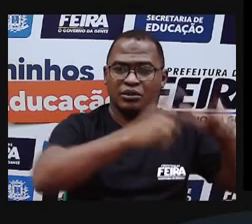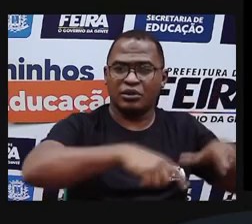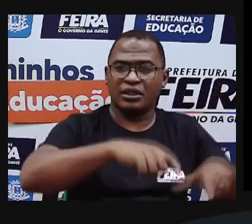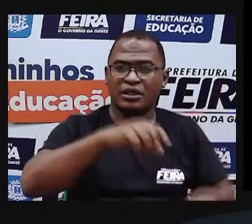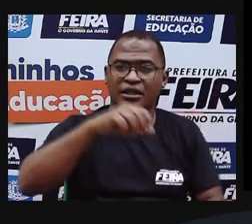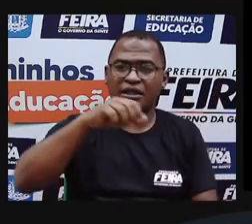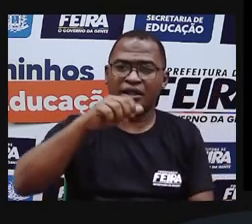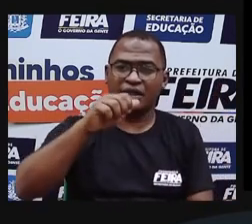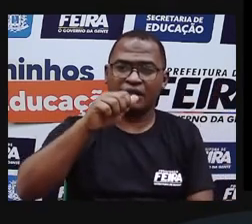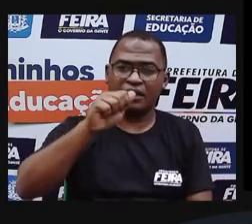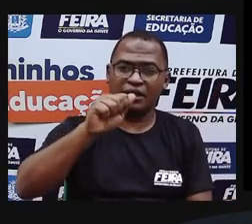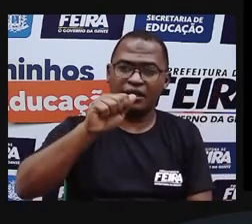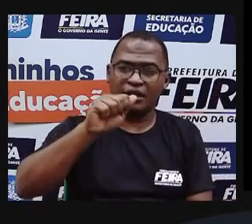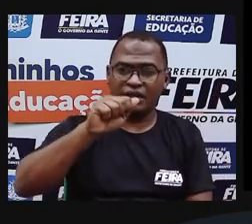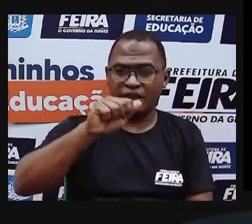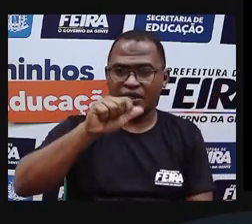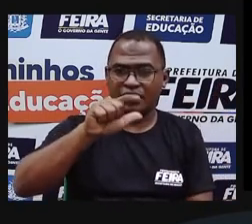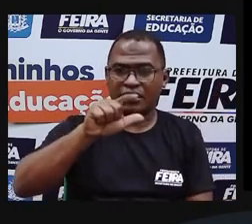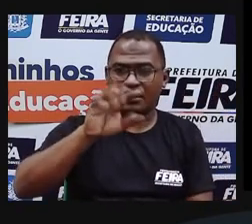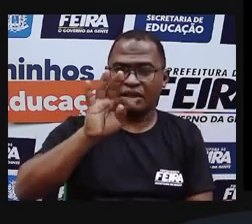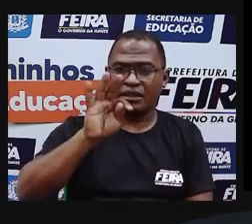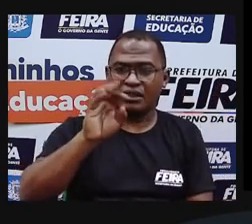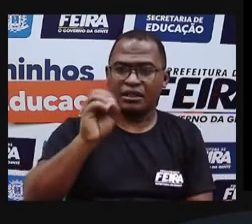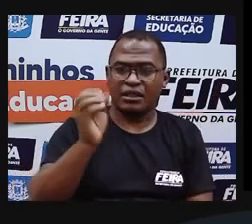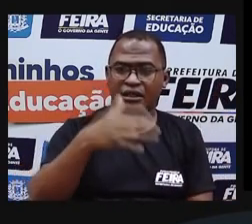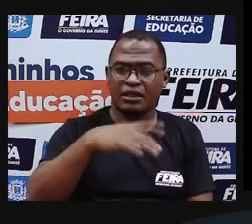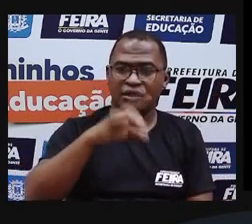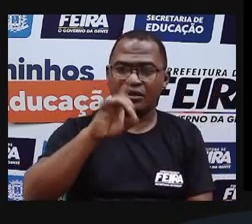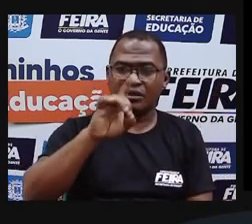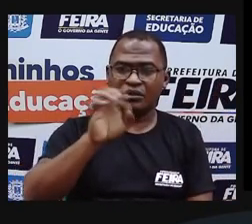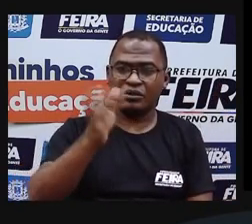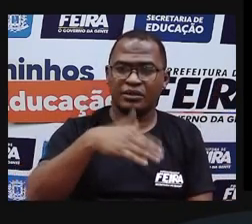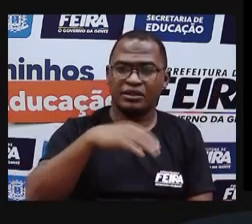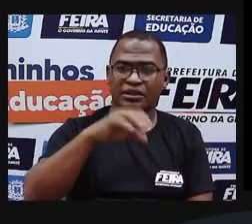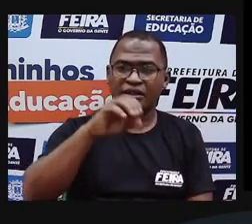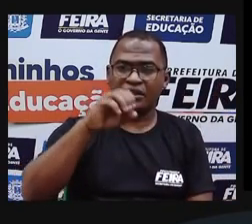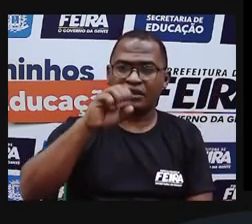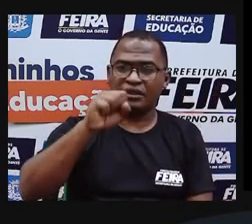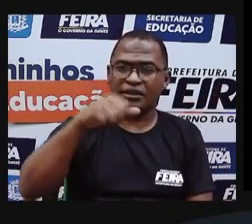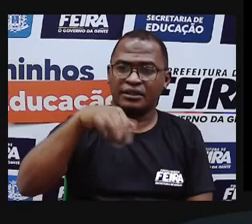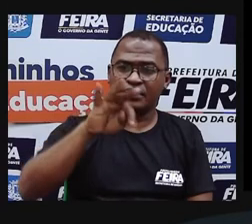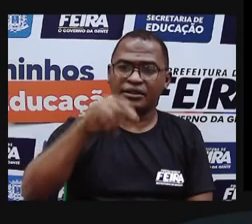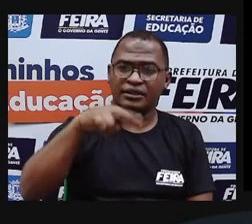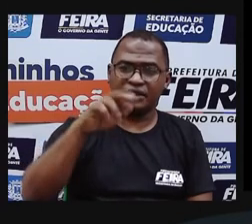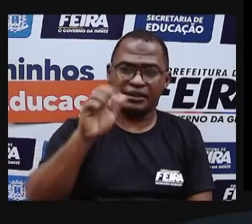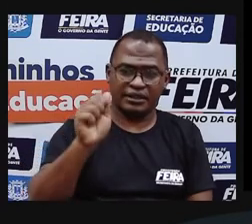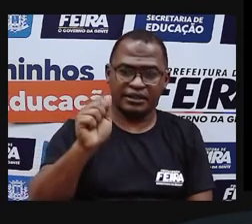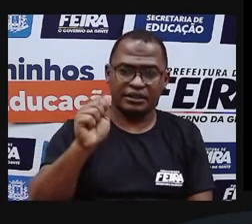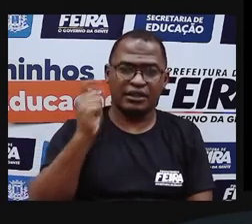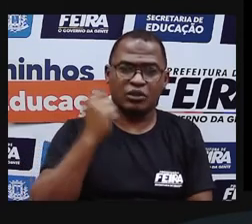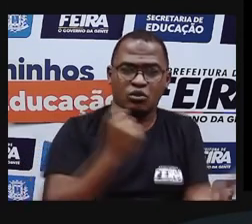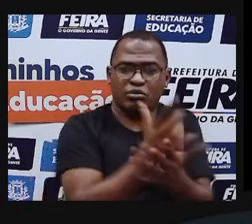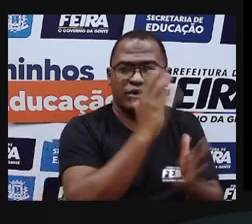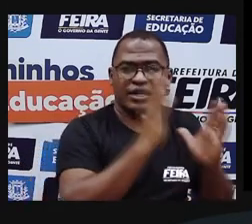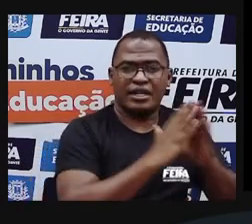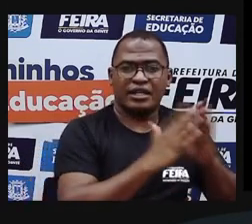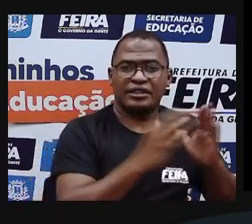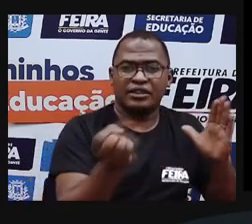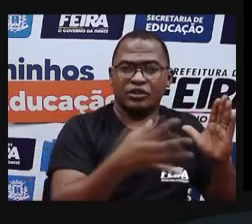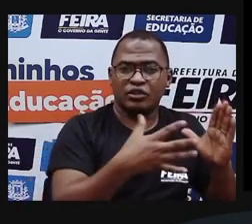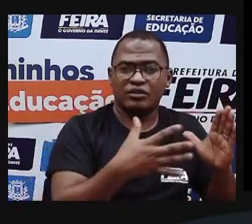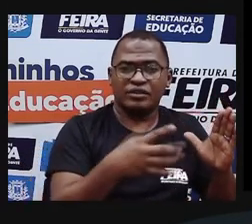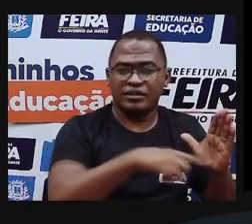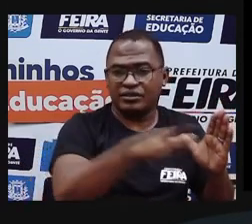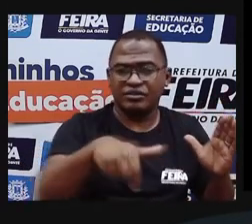e merecido, né? Ela conquistou o sonho de ter uma casa própria, que é o sonho de tantos brasileiros, de todos nós. Recebeu